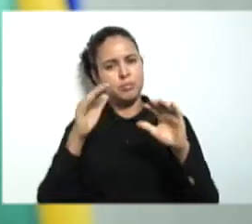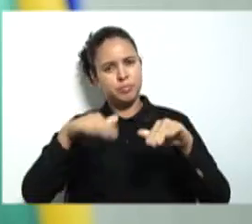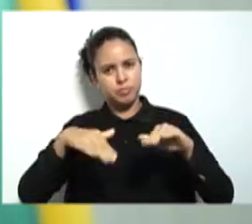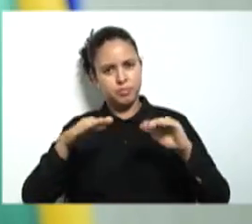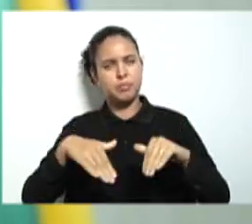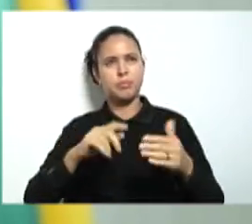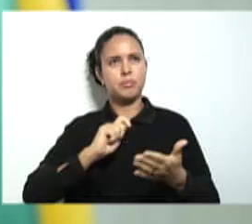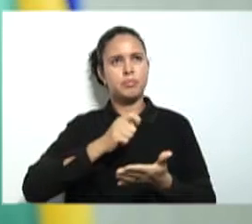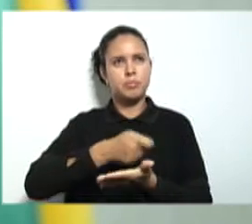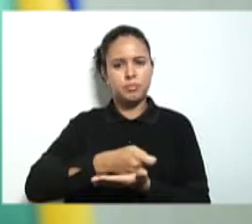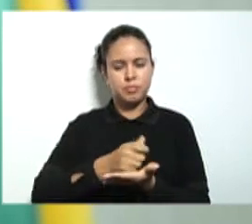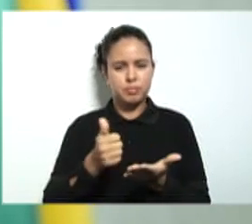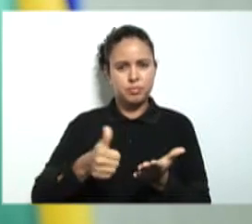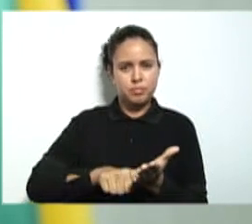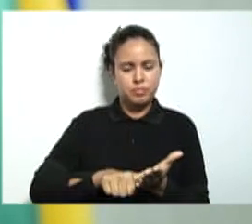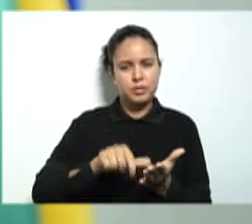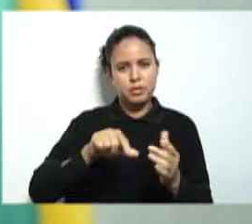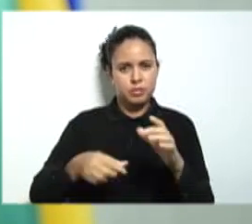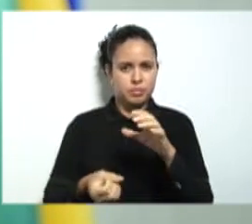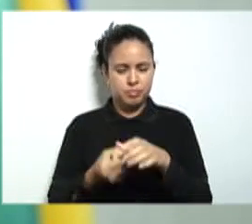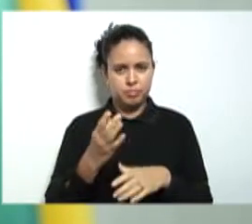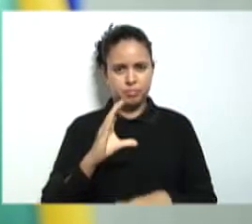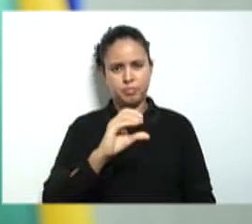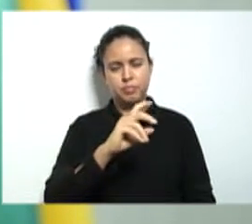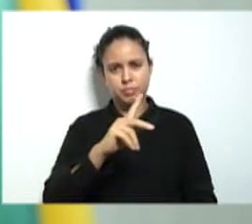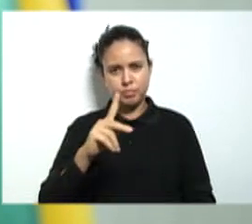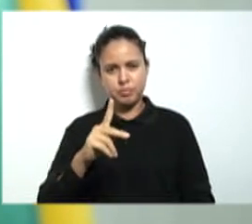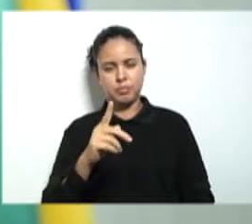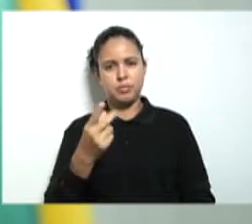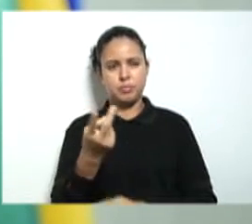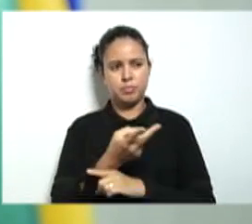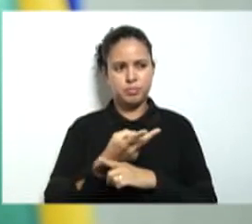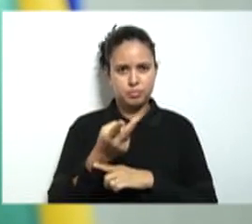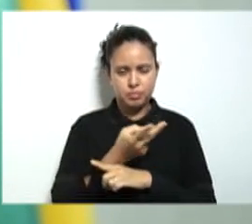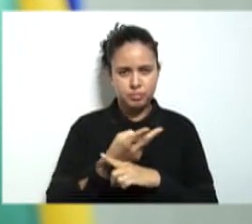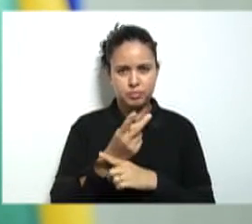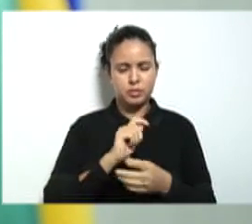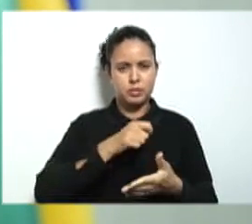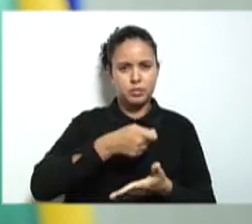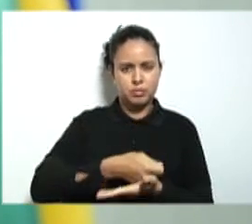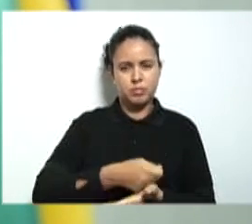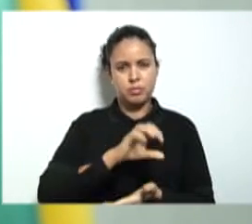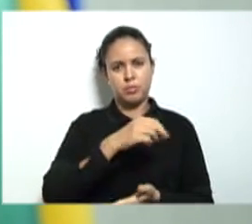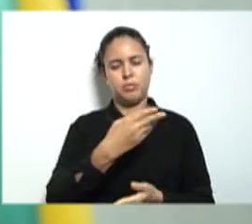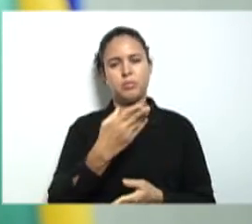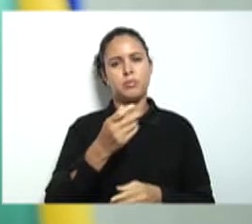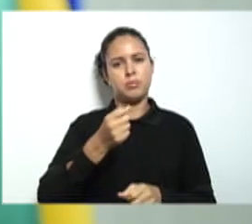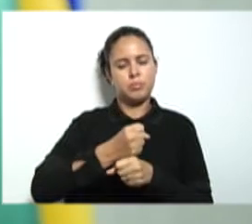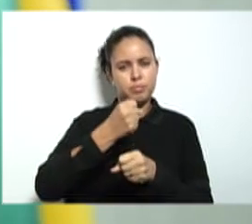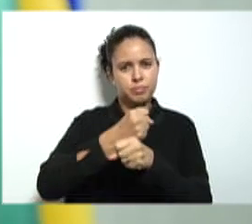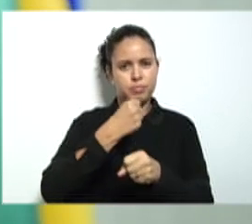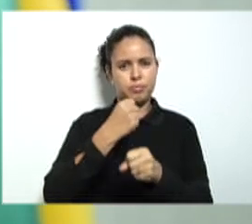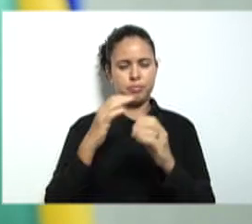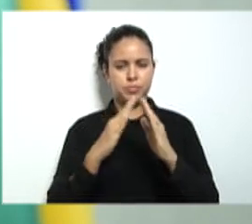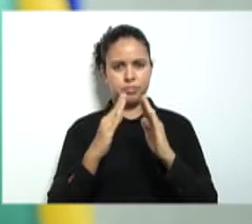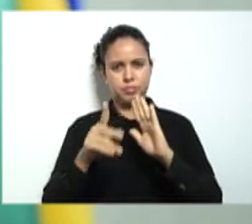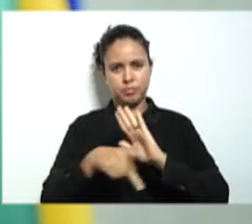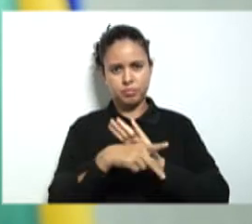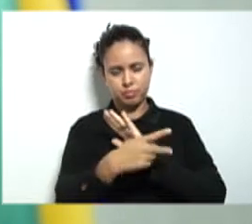ramo habitacional é formado por cooperativas, né, que buscam viabilizar a compra ou a construção de casas próprias para os seus